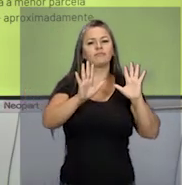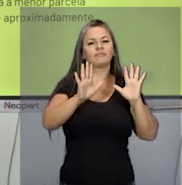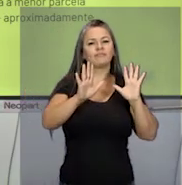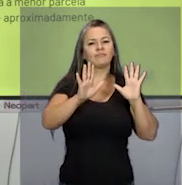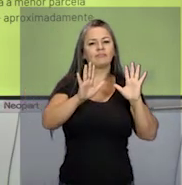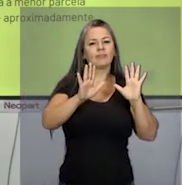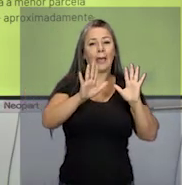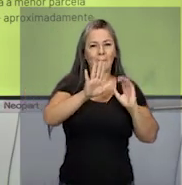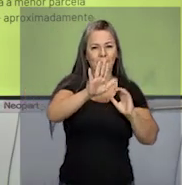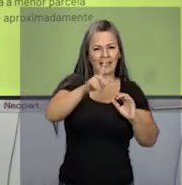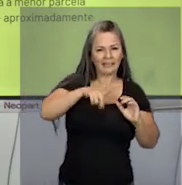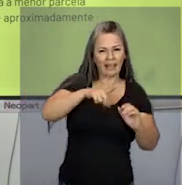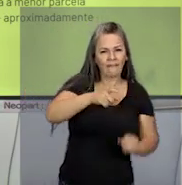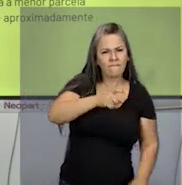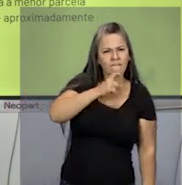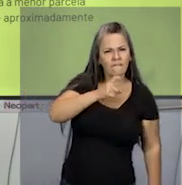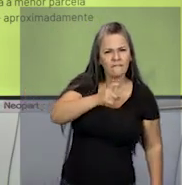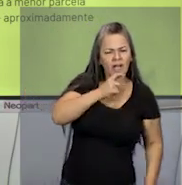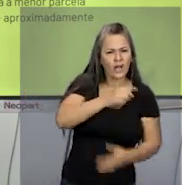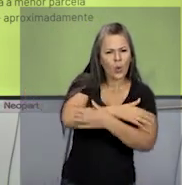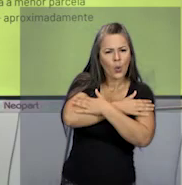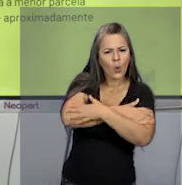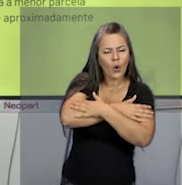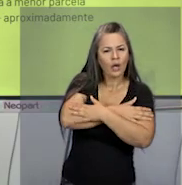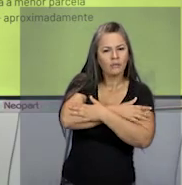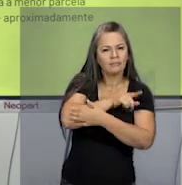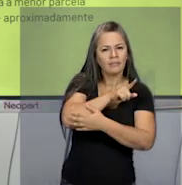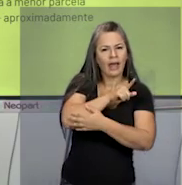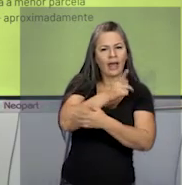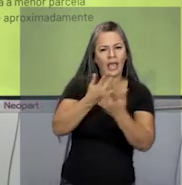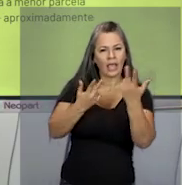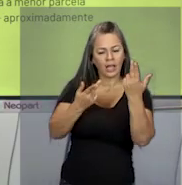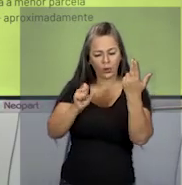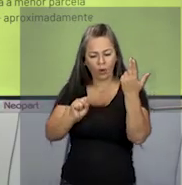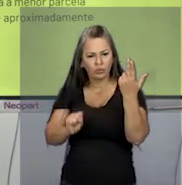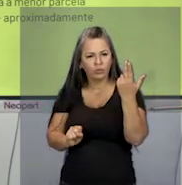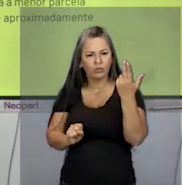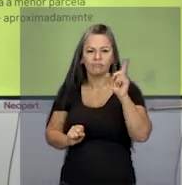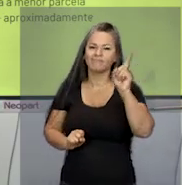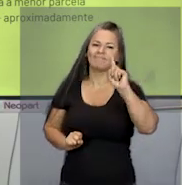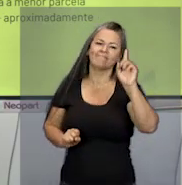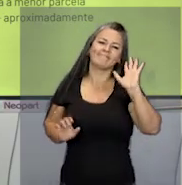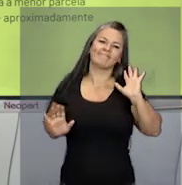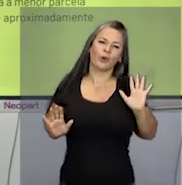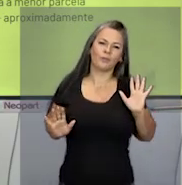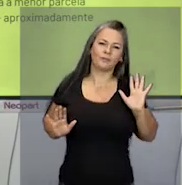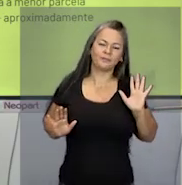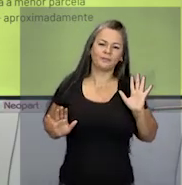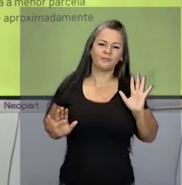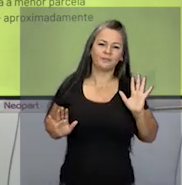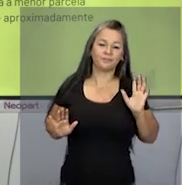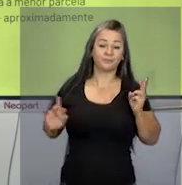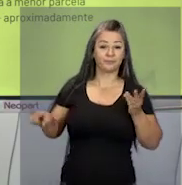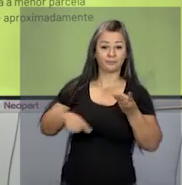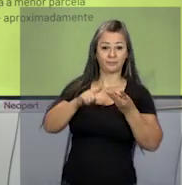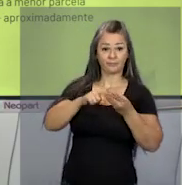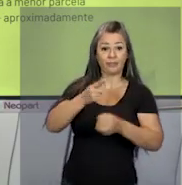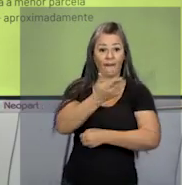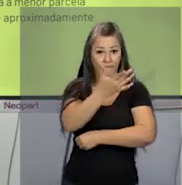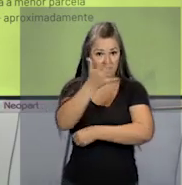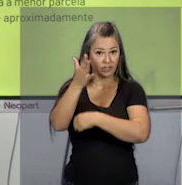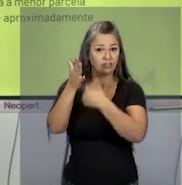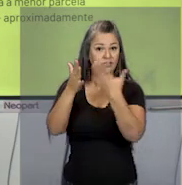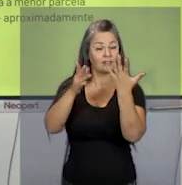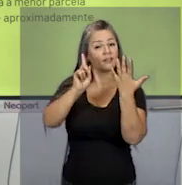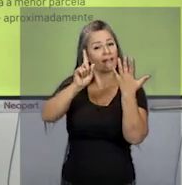Mas lá você não vai ter invernos rigorosos, como na região sul do Brasil, por exemplo, né? A vegetação predominante é a floresta amazônica,